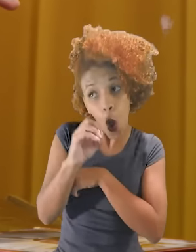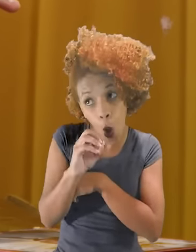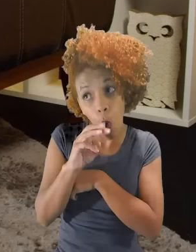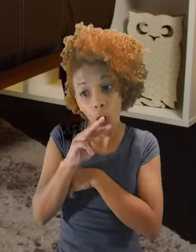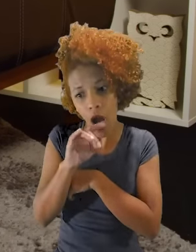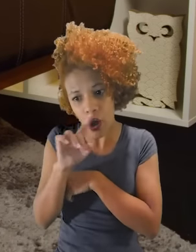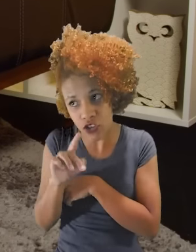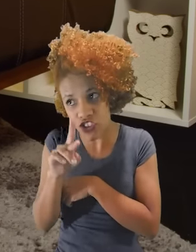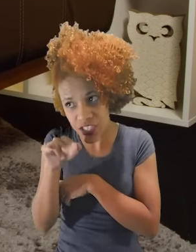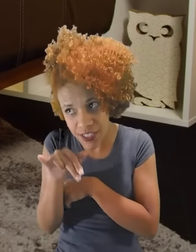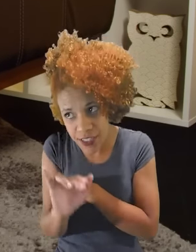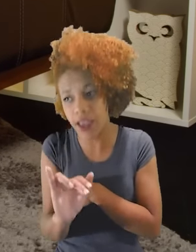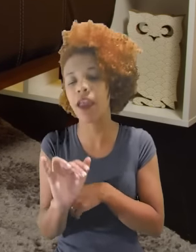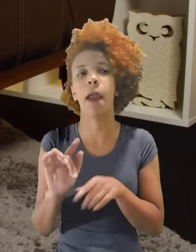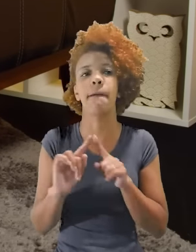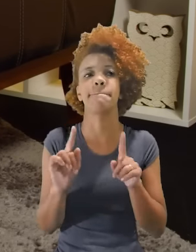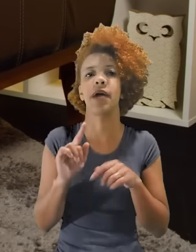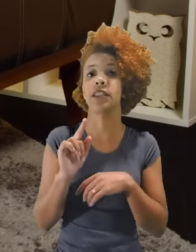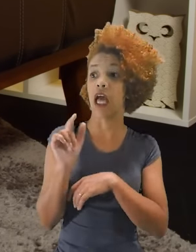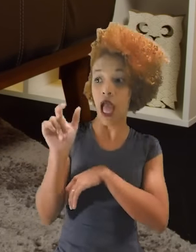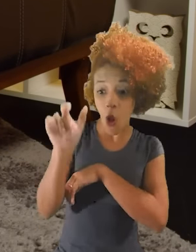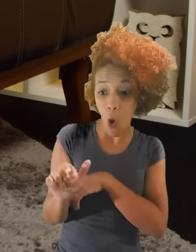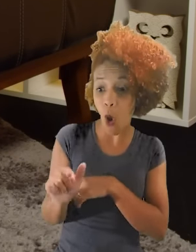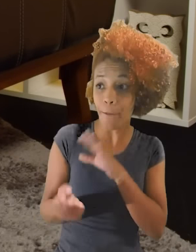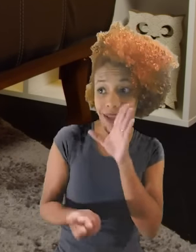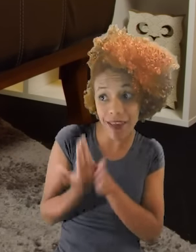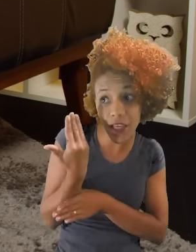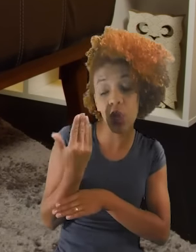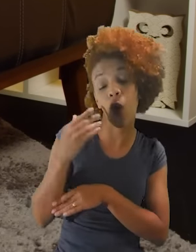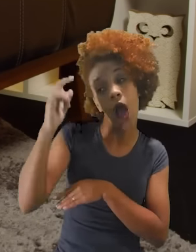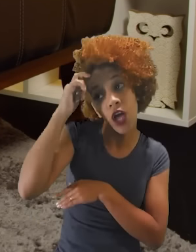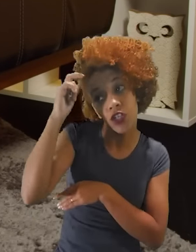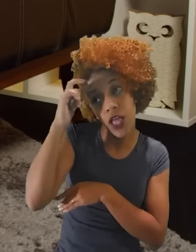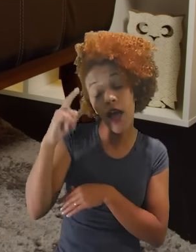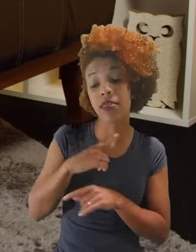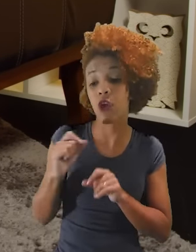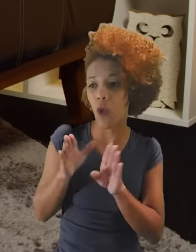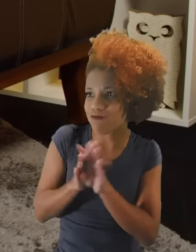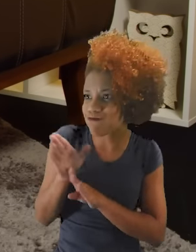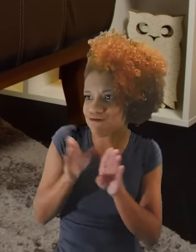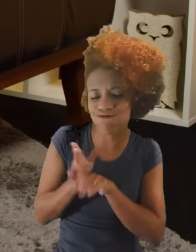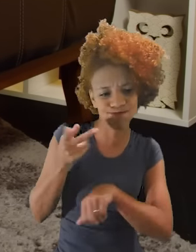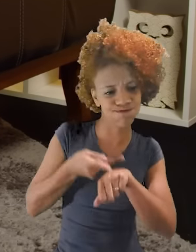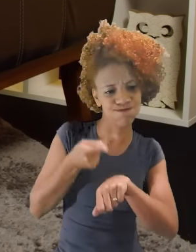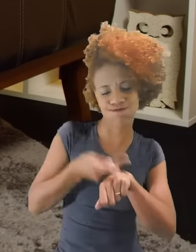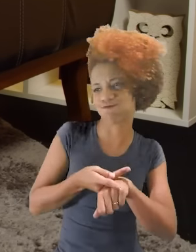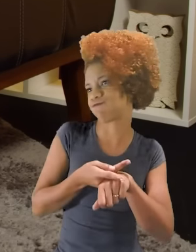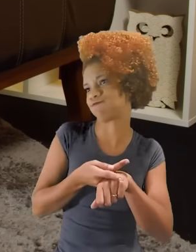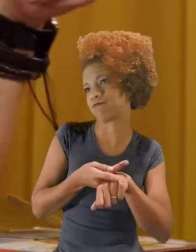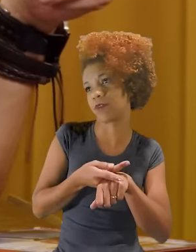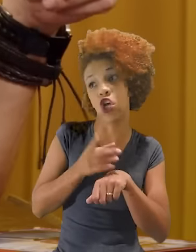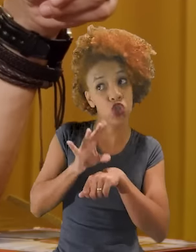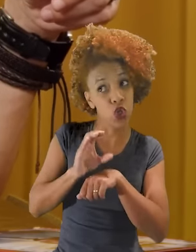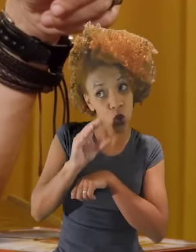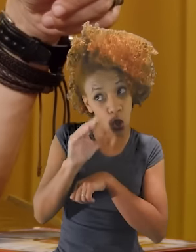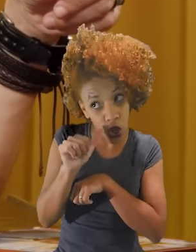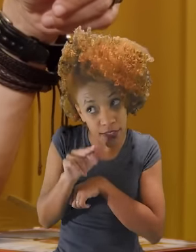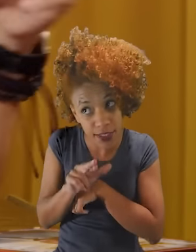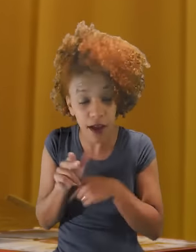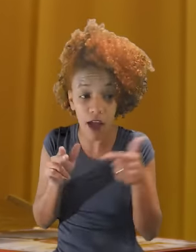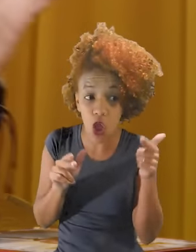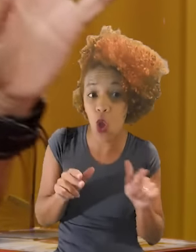Disney, o não Disney. A Disney. É. Então você fala assim, cara, o Disney, ele é o recordista mundial em indicações e em premiações. Só em Oscar, fora o